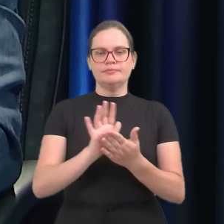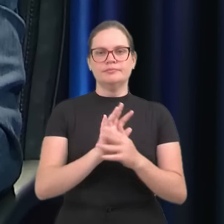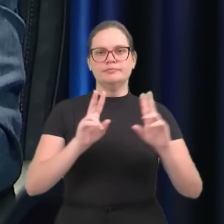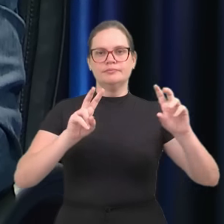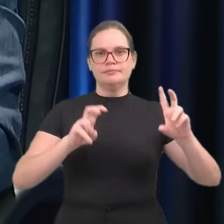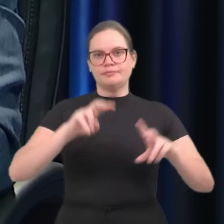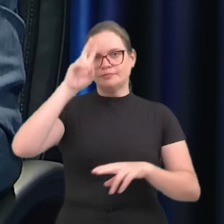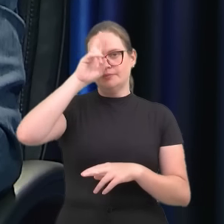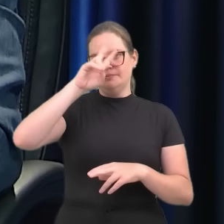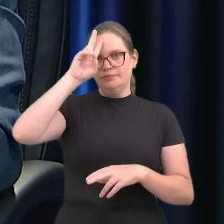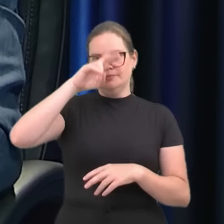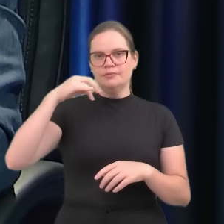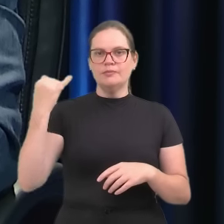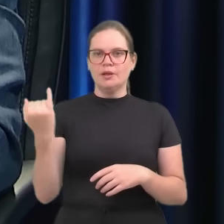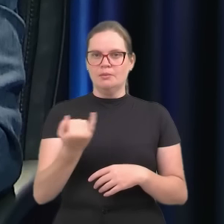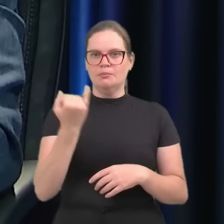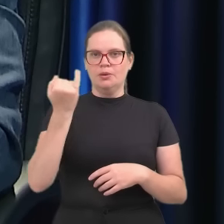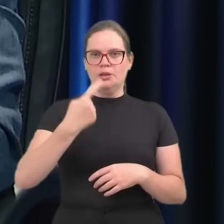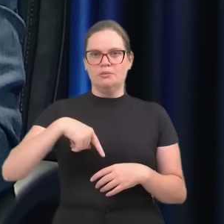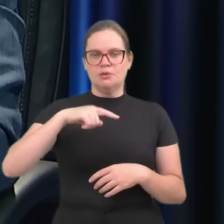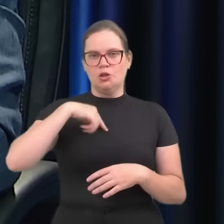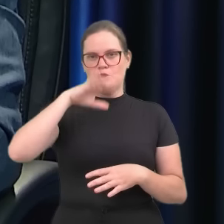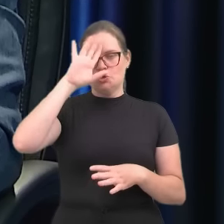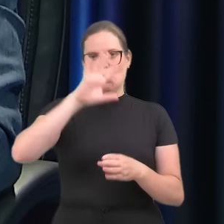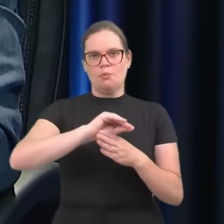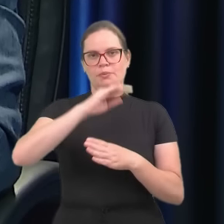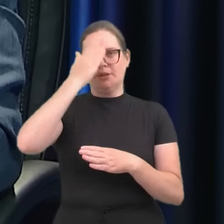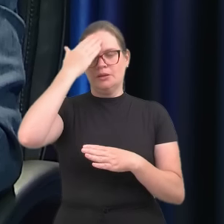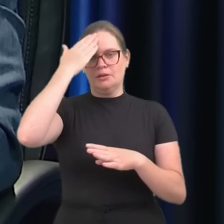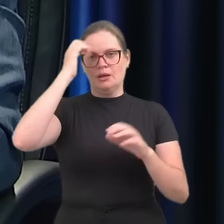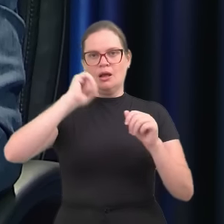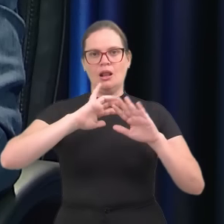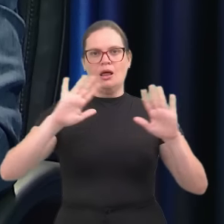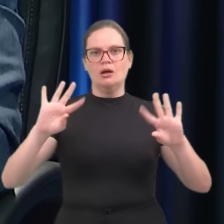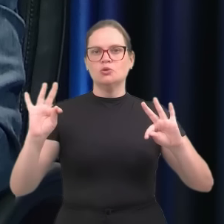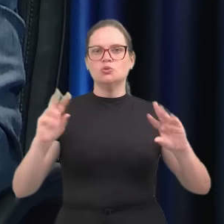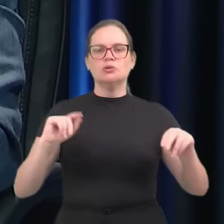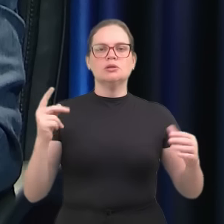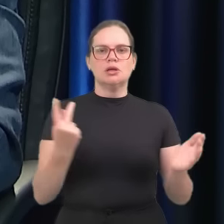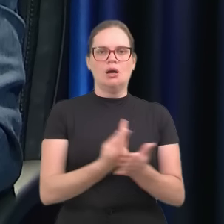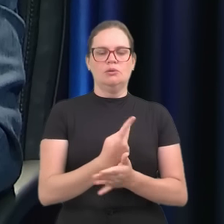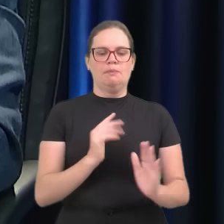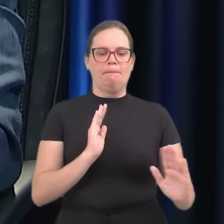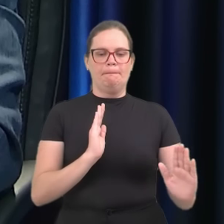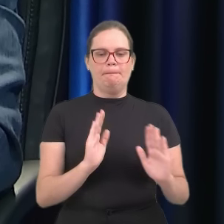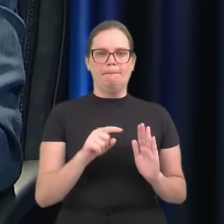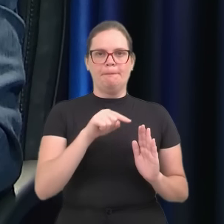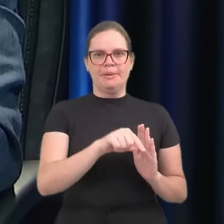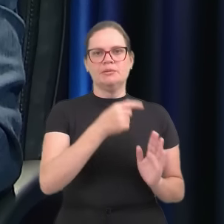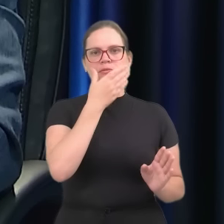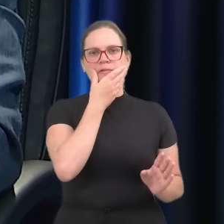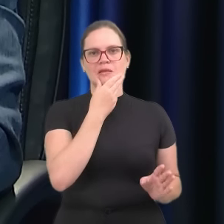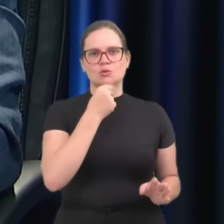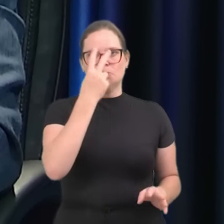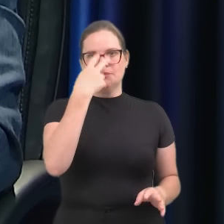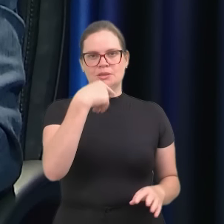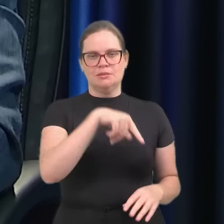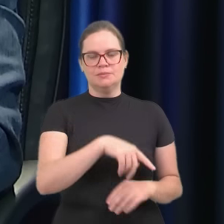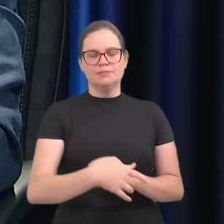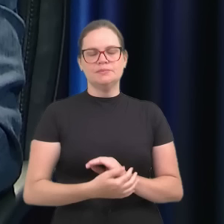também relevantes, que são importantes para a nossa compreensão aqui da situação deste homem,